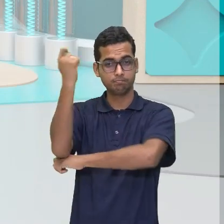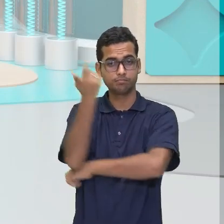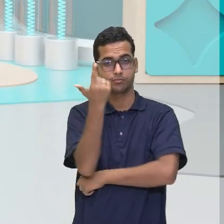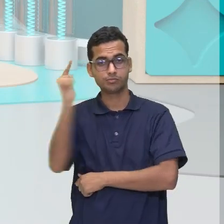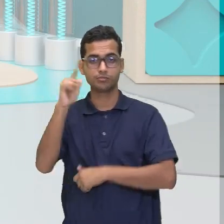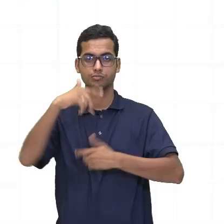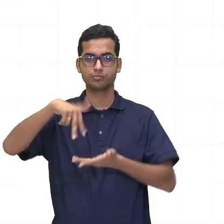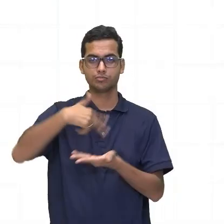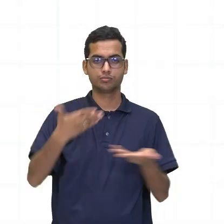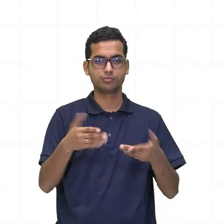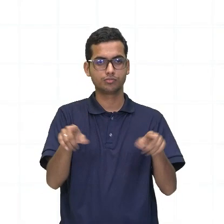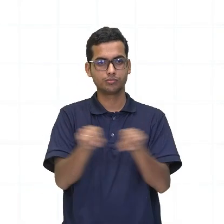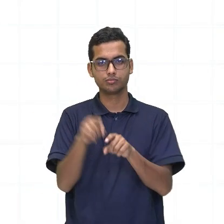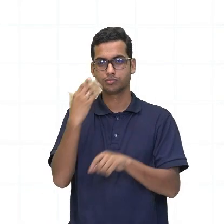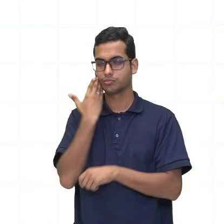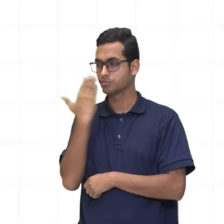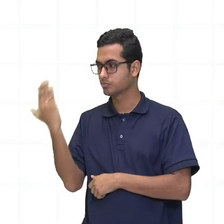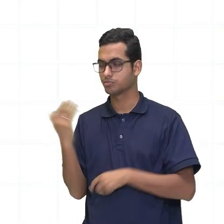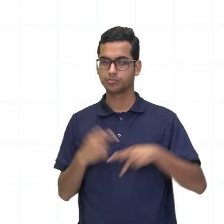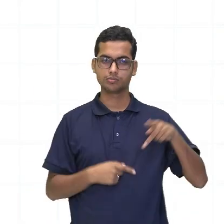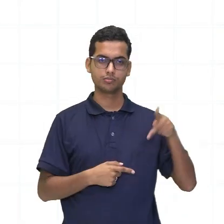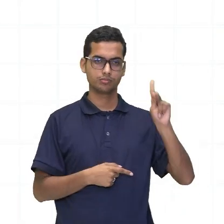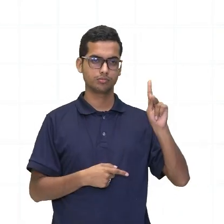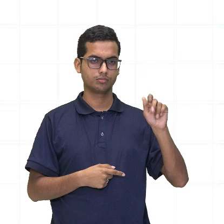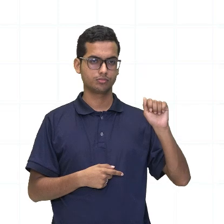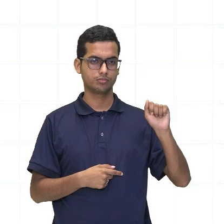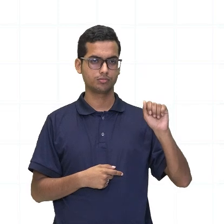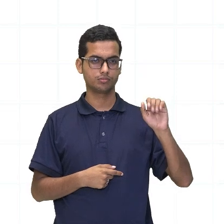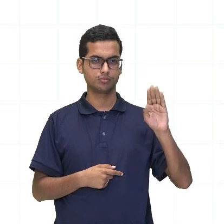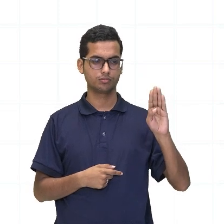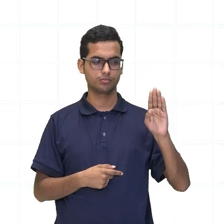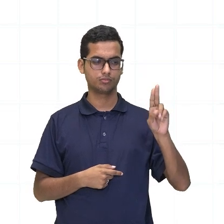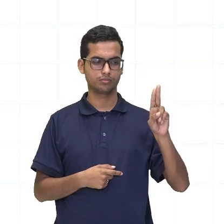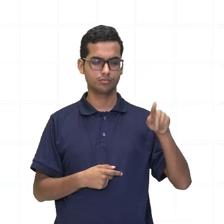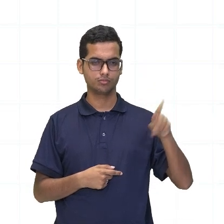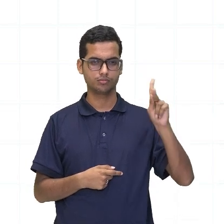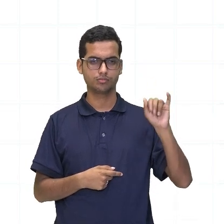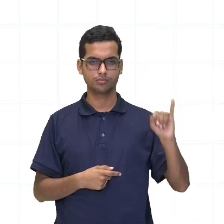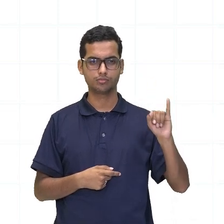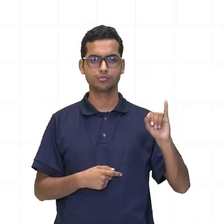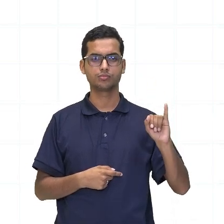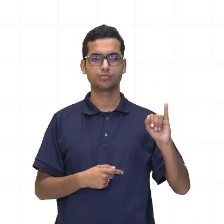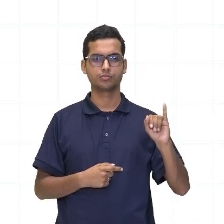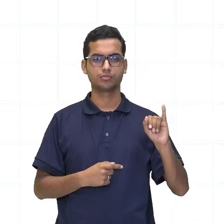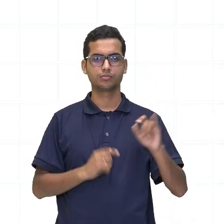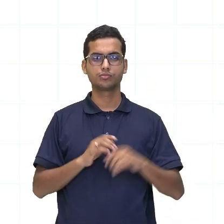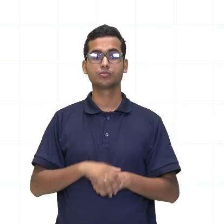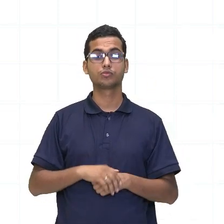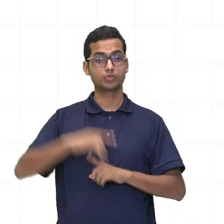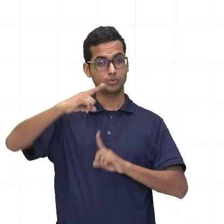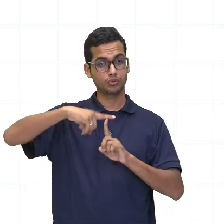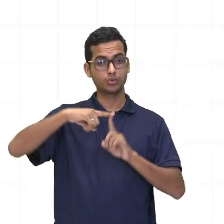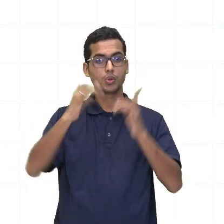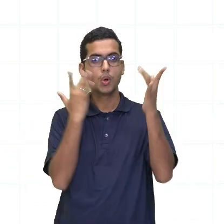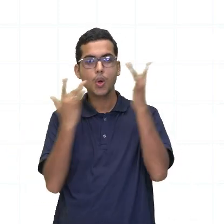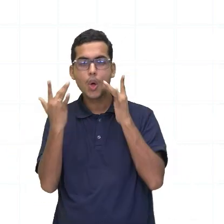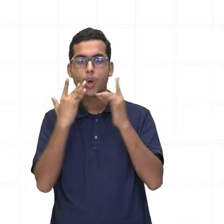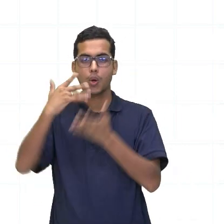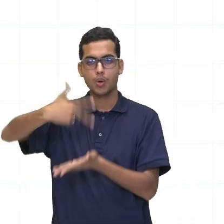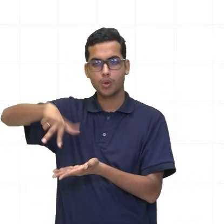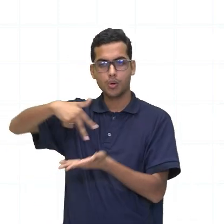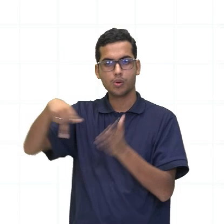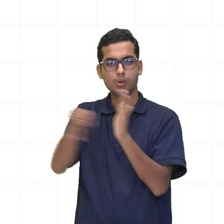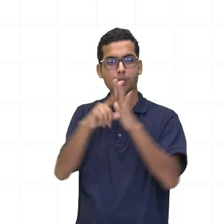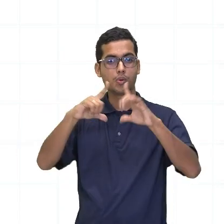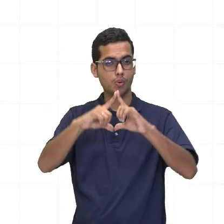o kabuki. Vamos lá? Então, o kabuki, uma forma de teatro